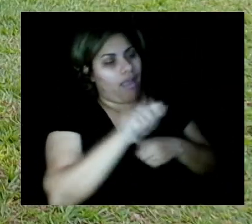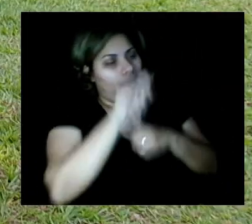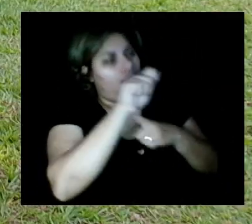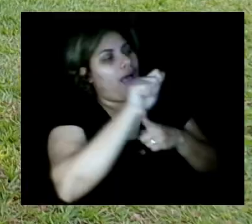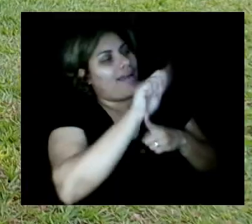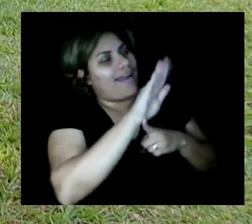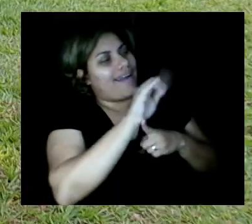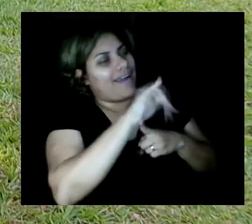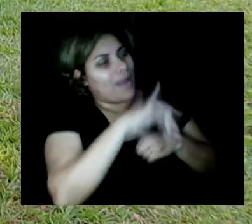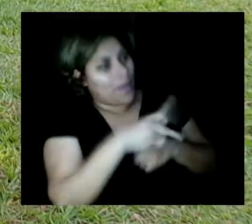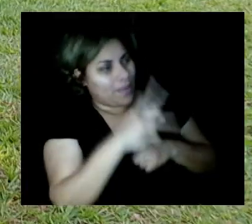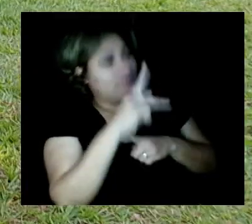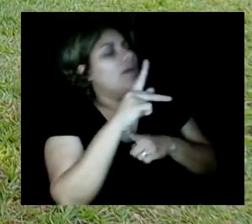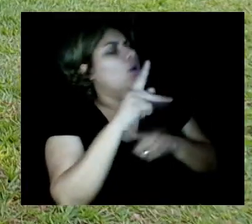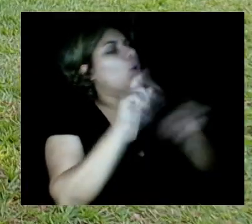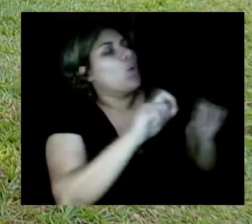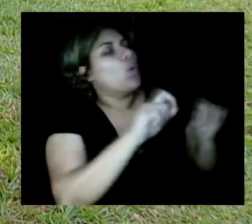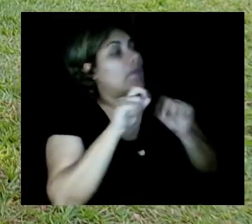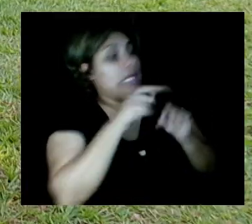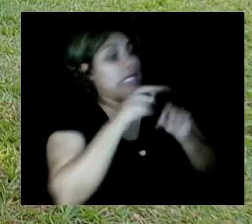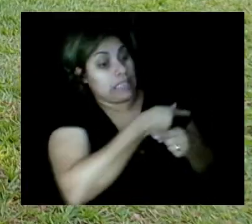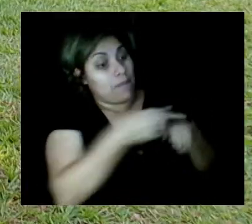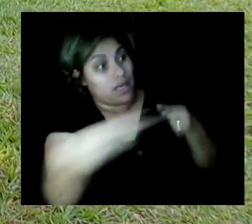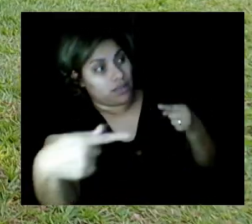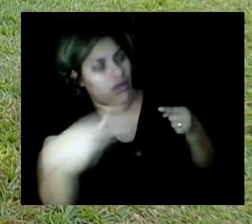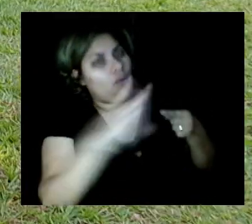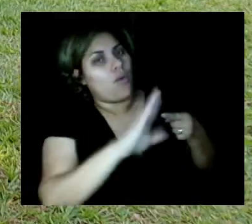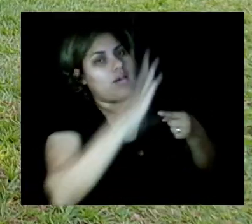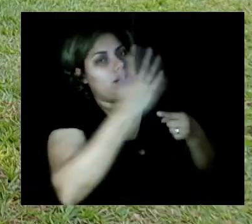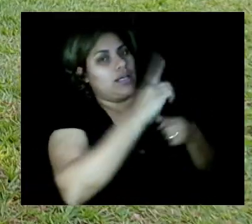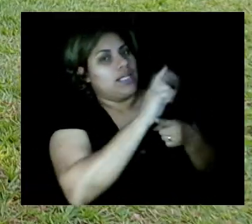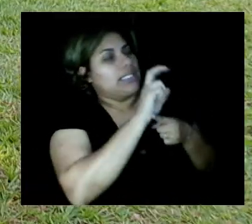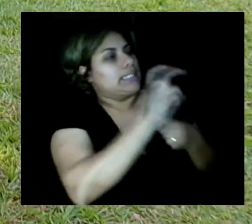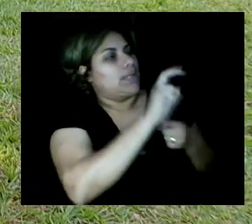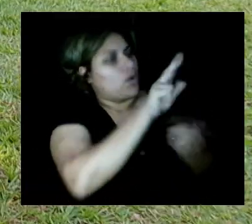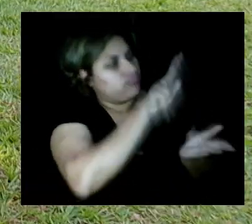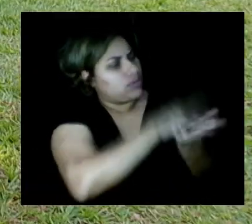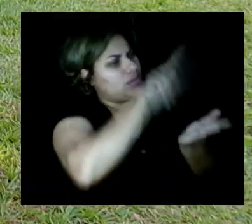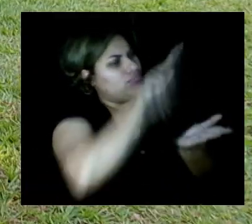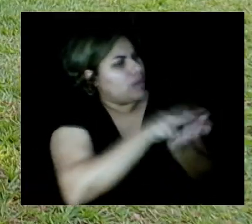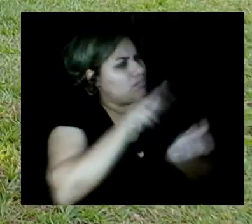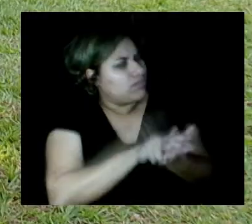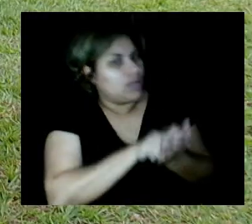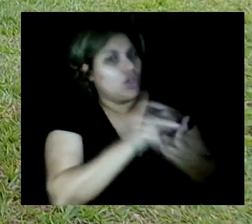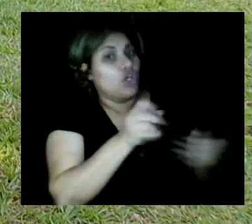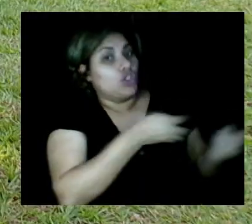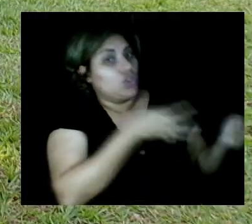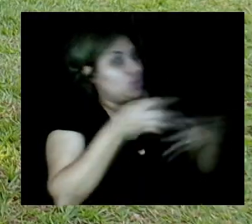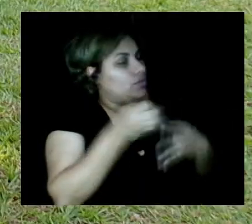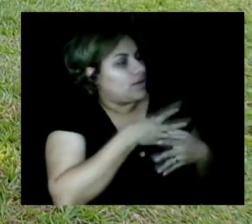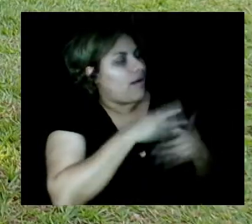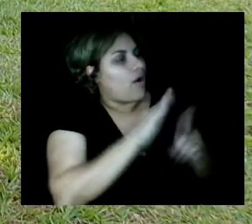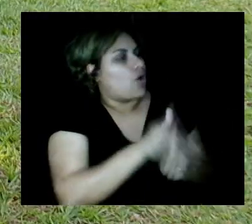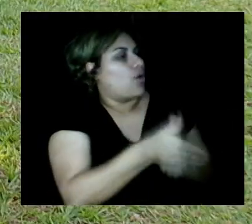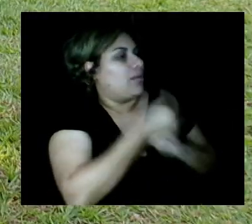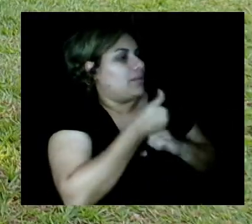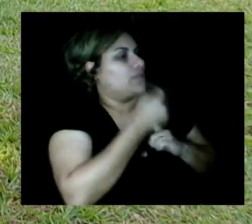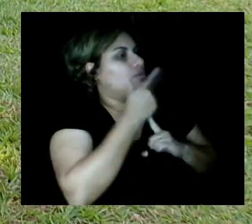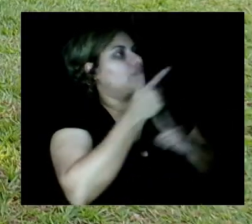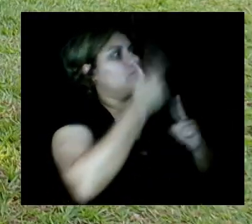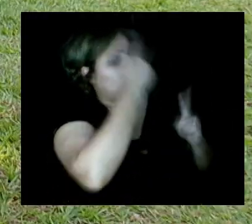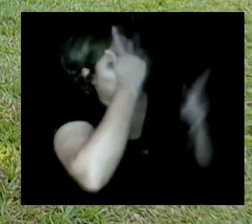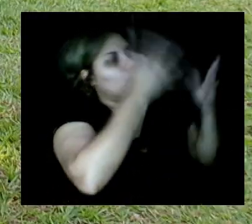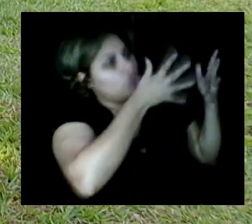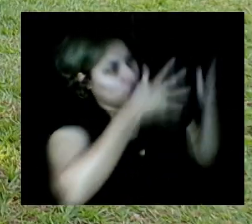semanalmente aí, no mínimo, uns 5 diagnósticos novos, né, de acolhimentos nós recebemos. Então, falando pelos dados que